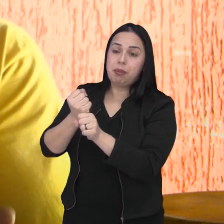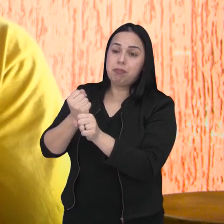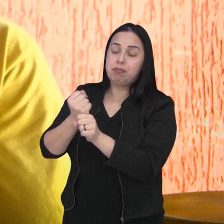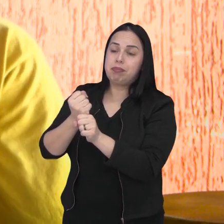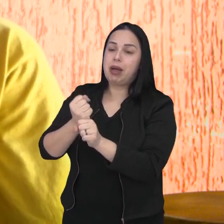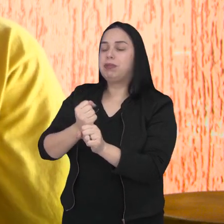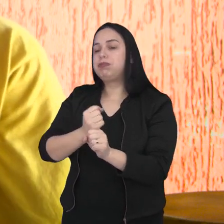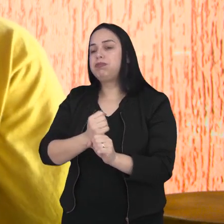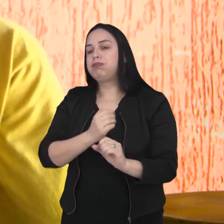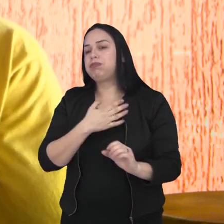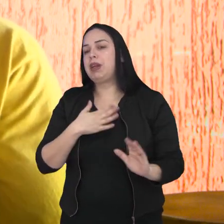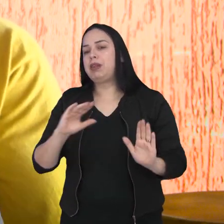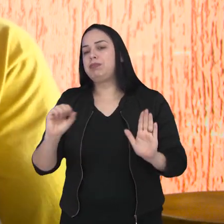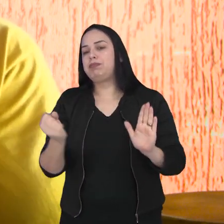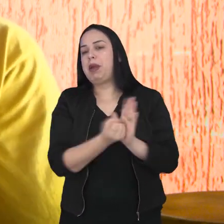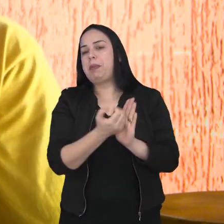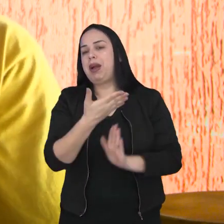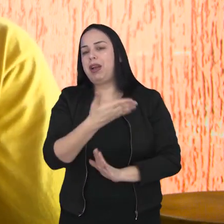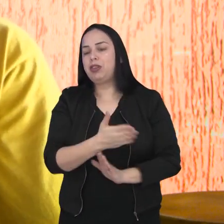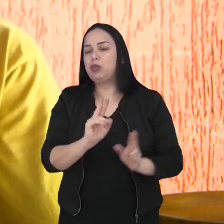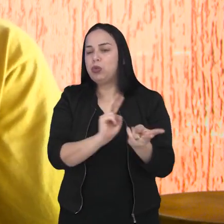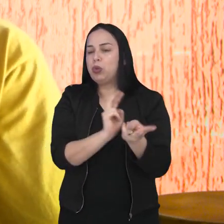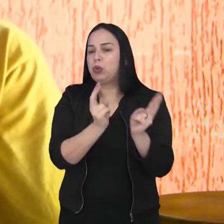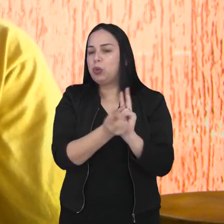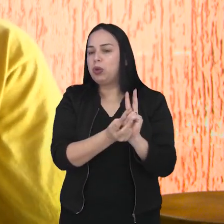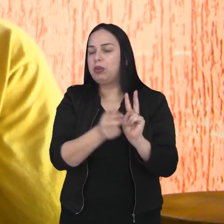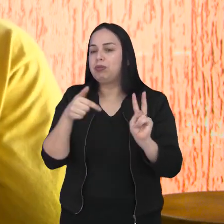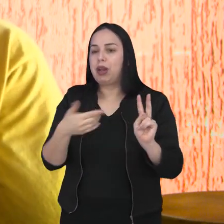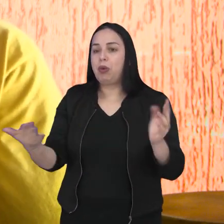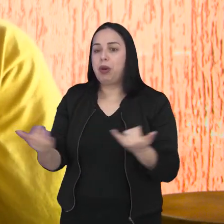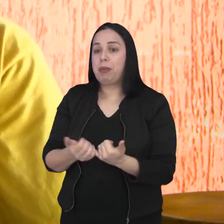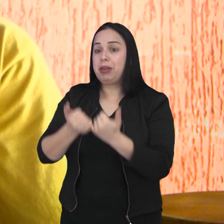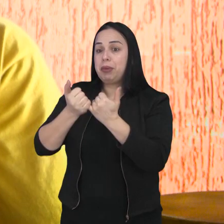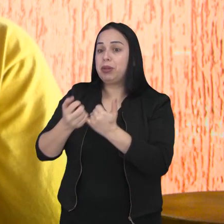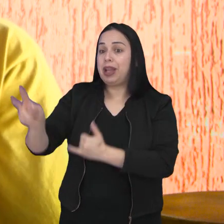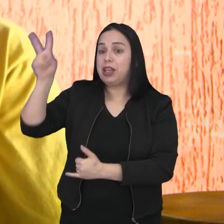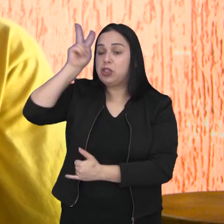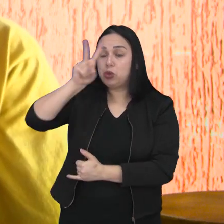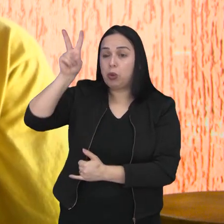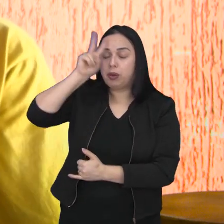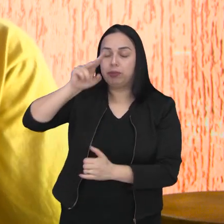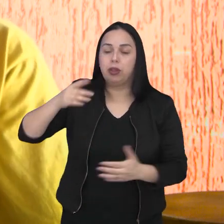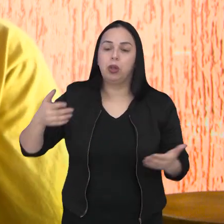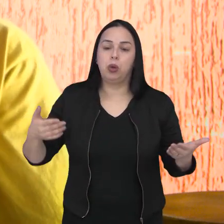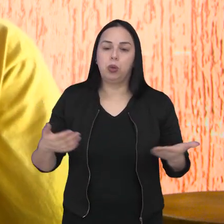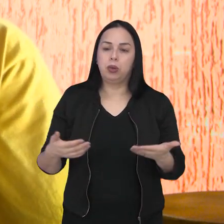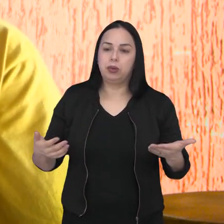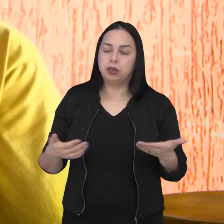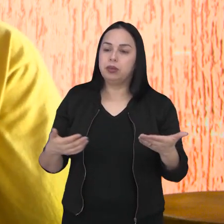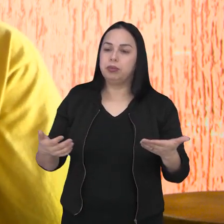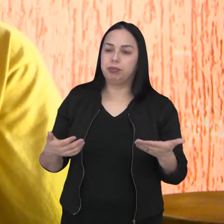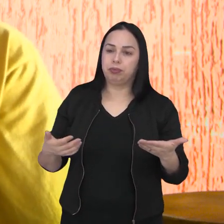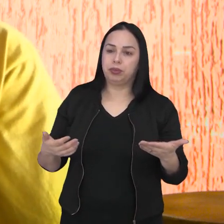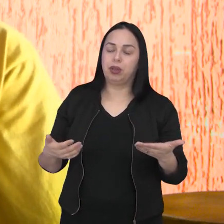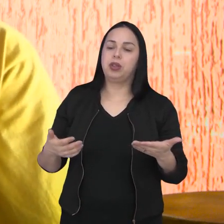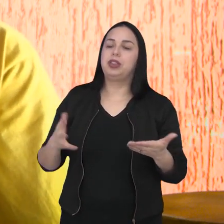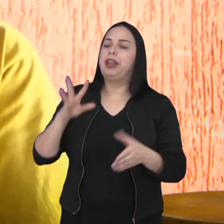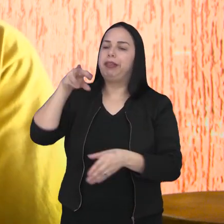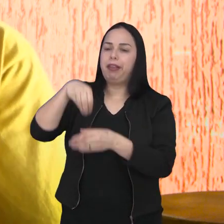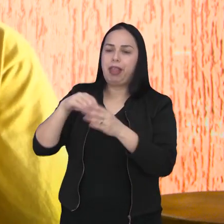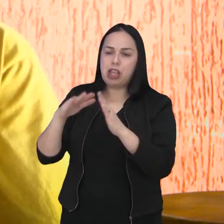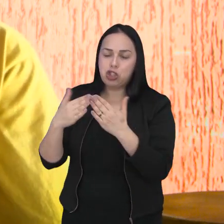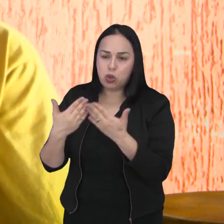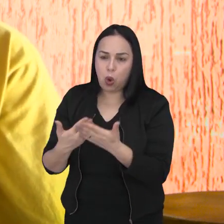Para que o jongo fosse reconhecido, né? Como patrimônio histórico. Né? Hoje em dia, o jongo está